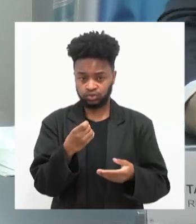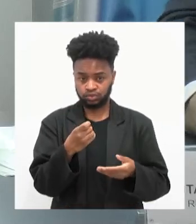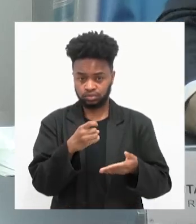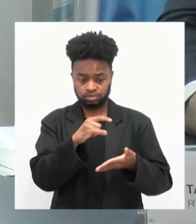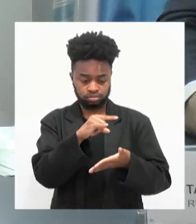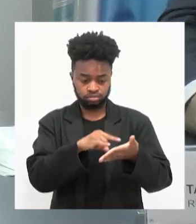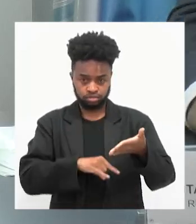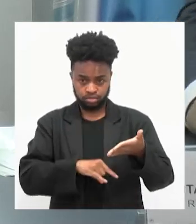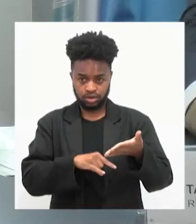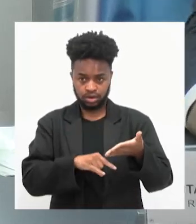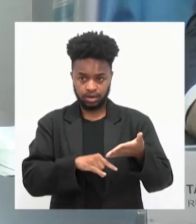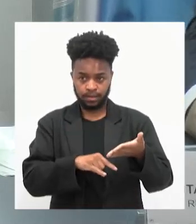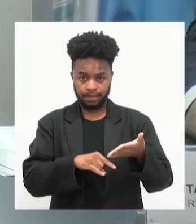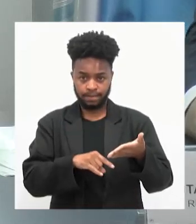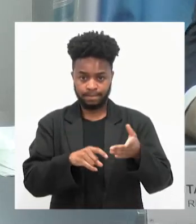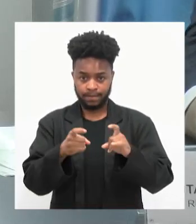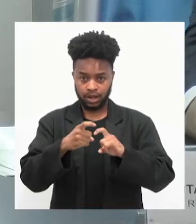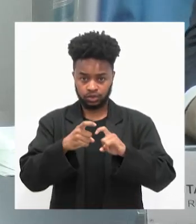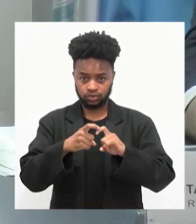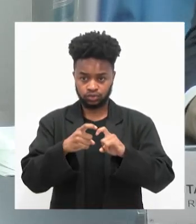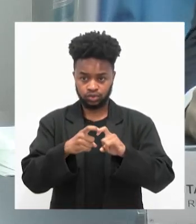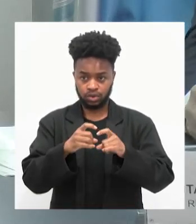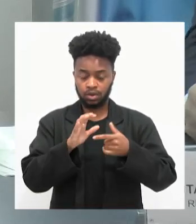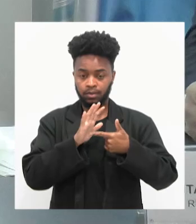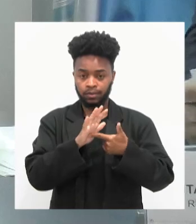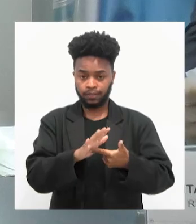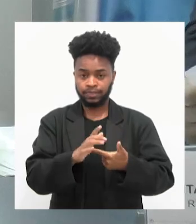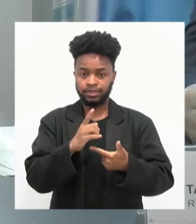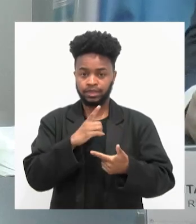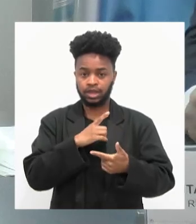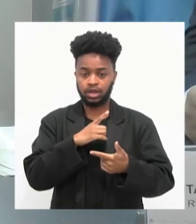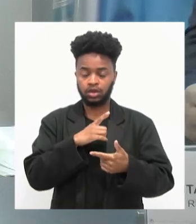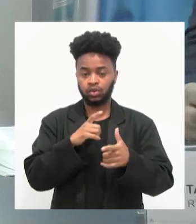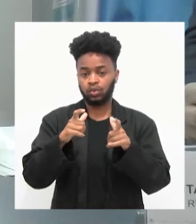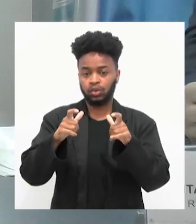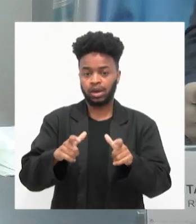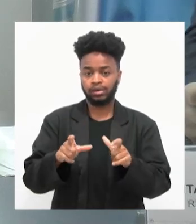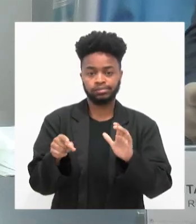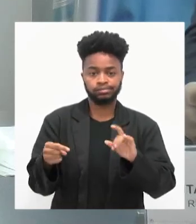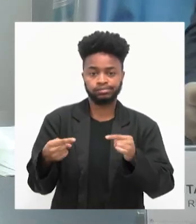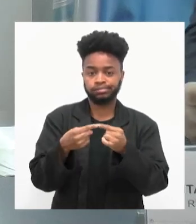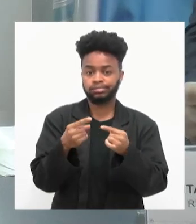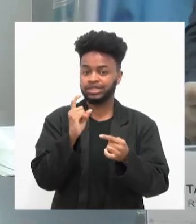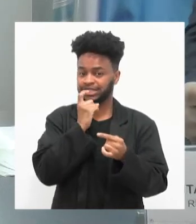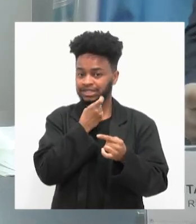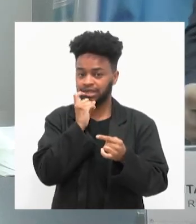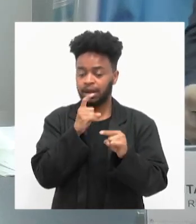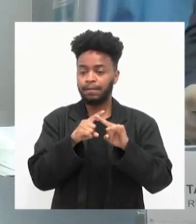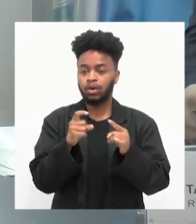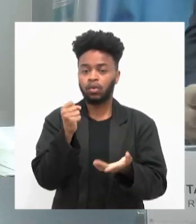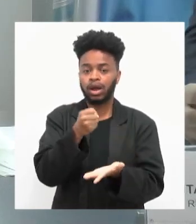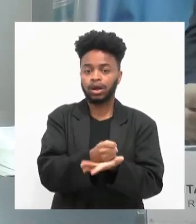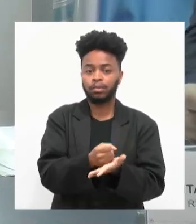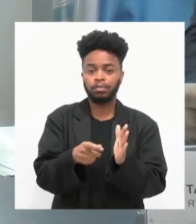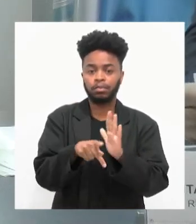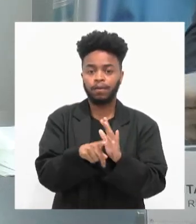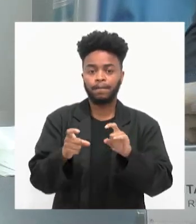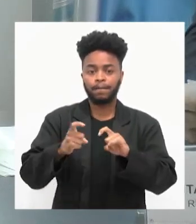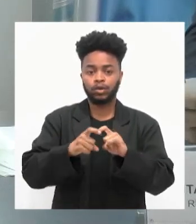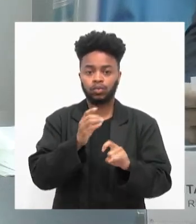médico, do qual é uma clínica odontológica, mas quem carimbou foi um cardiologista. E aí nós